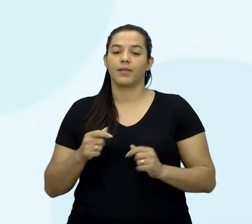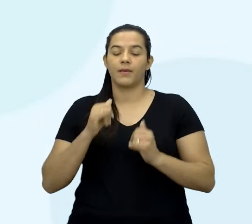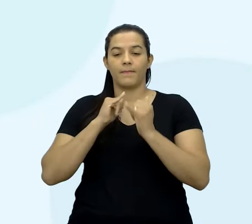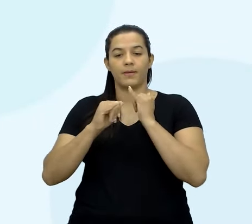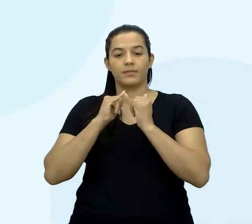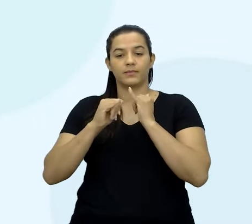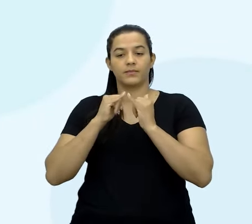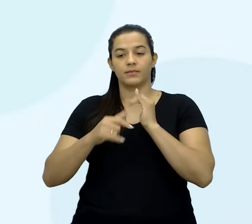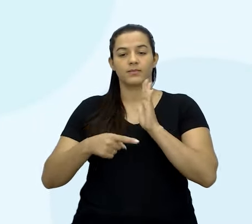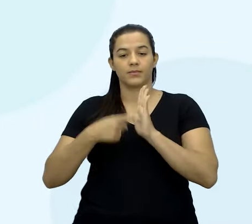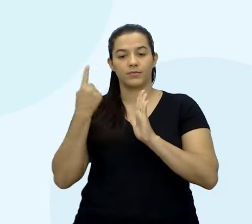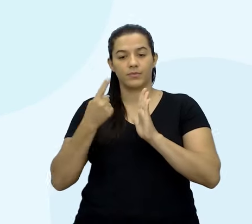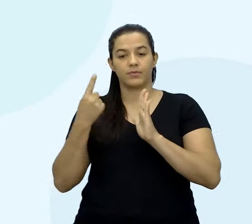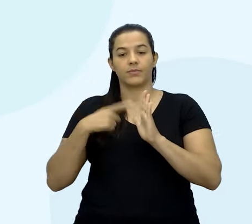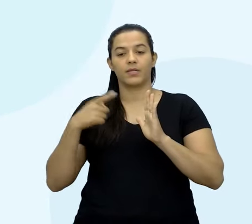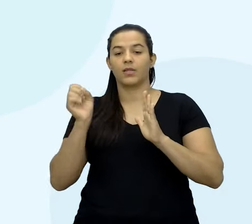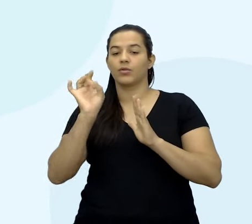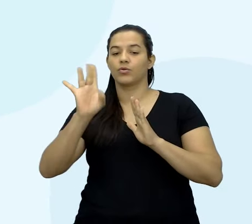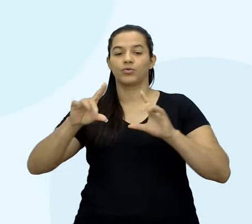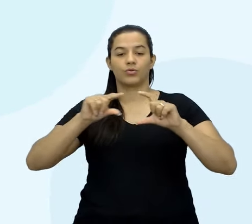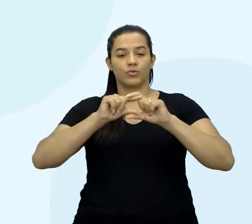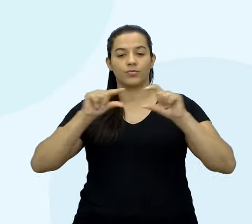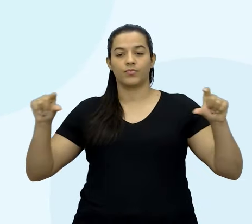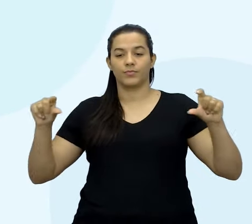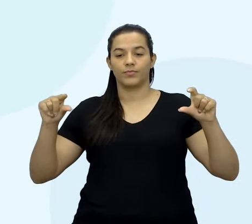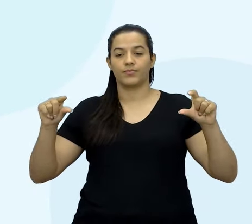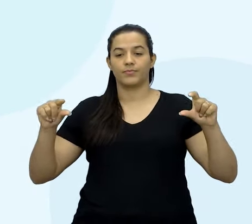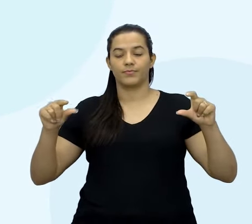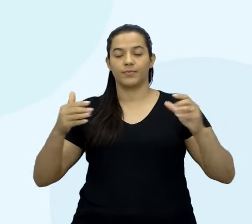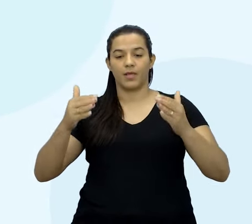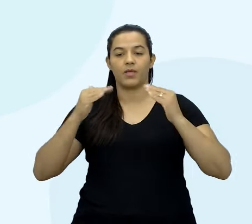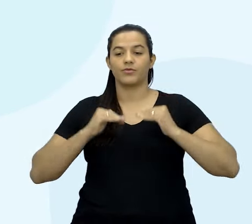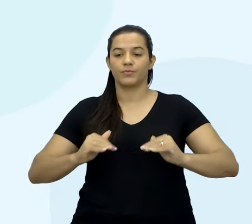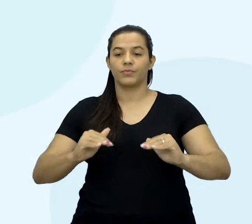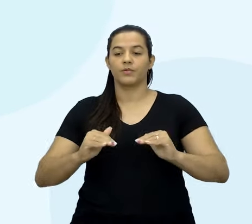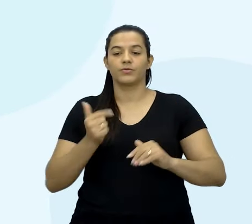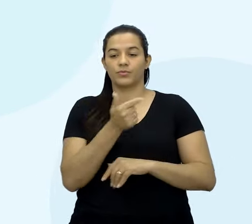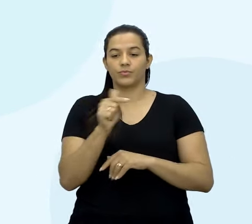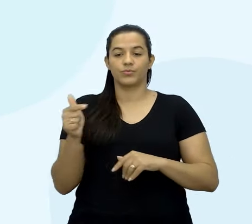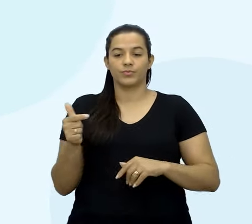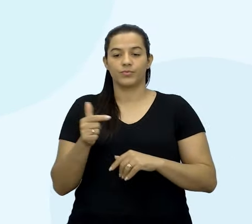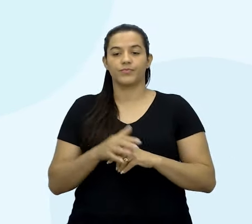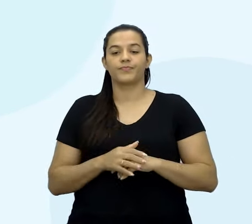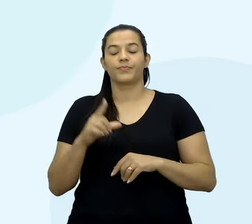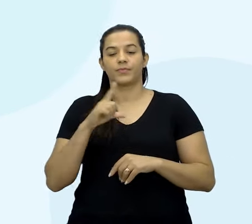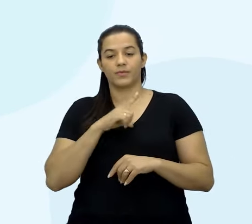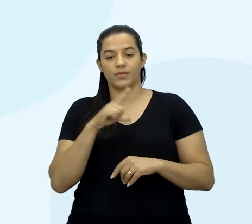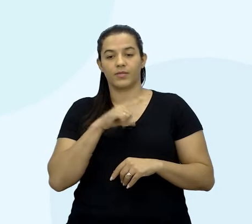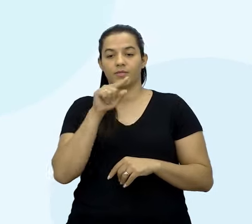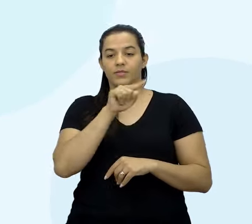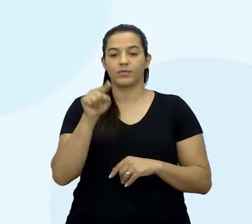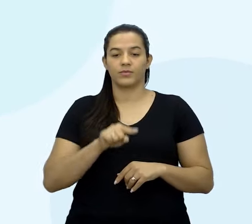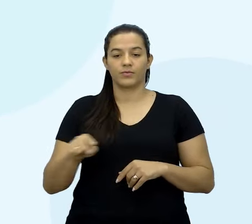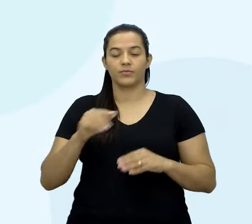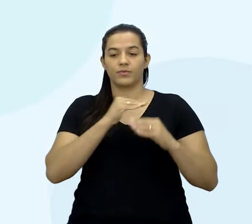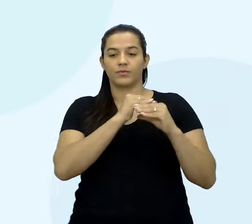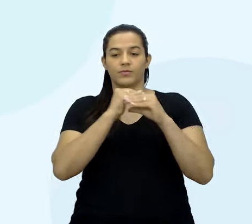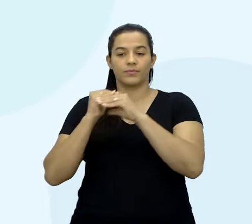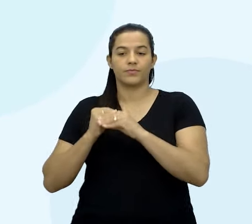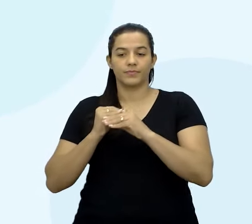com a primeira, né? Só que ela só tem essa parte de cima ela não tem a parte de baixo da fórmula. Tem o Z também que é o valor padronizado, né?